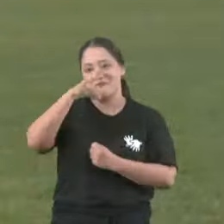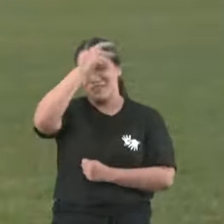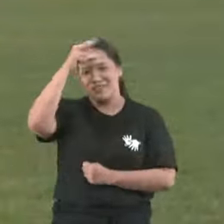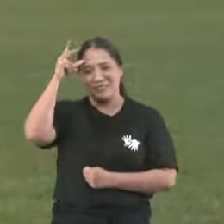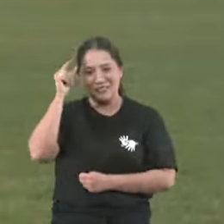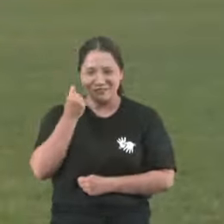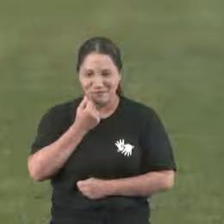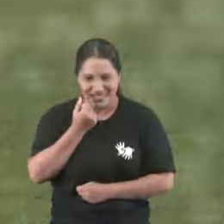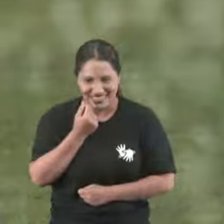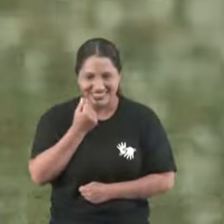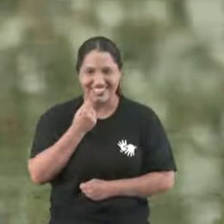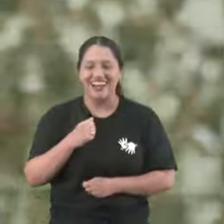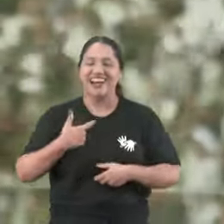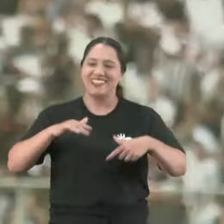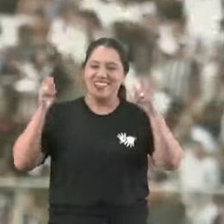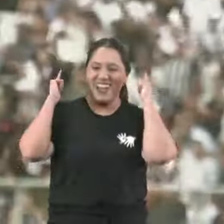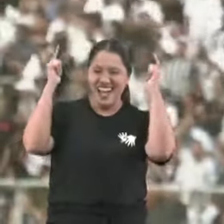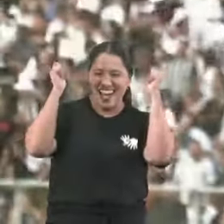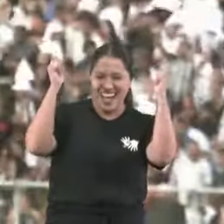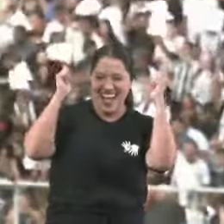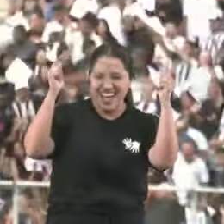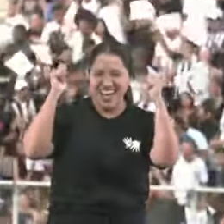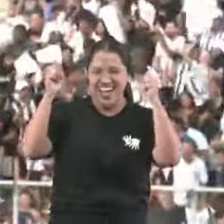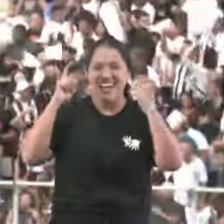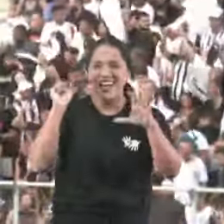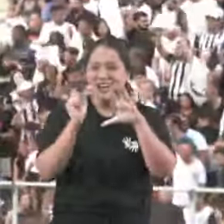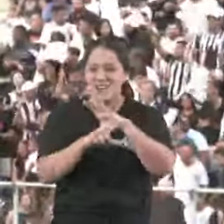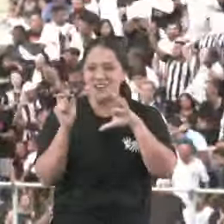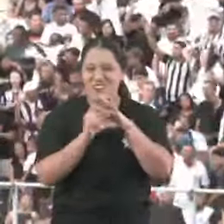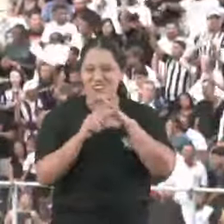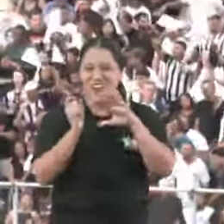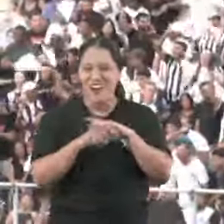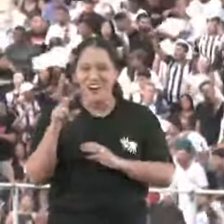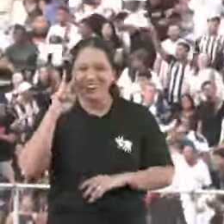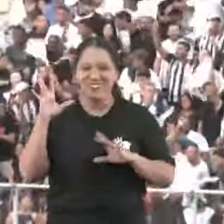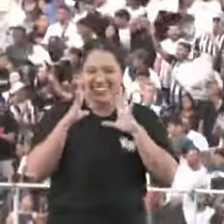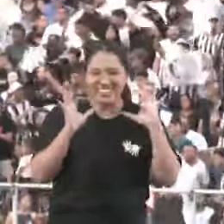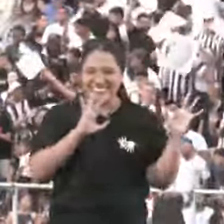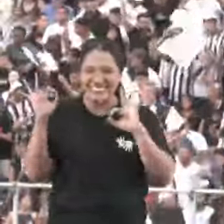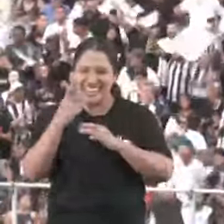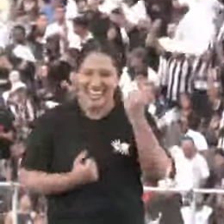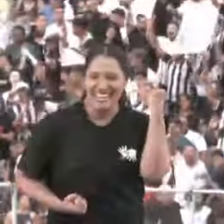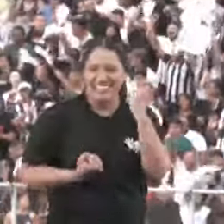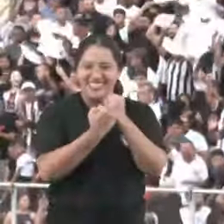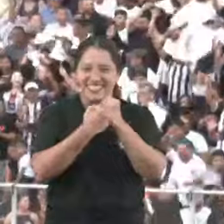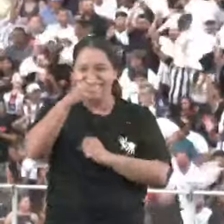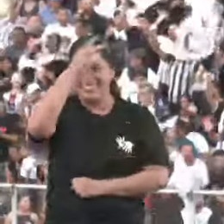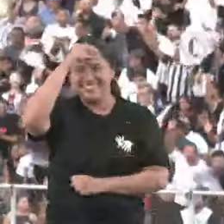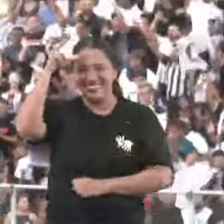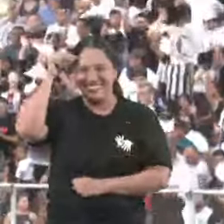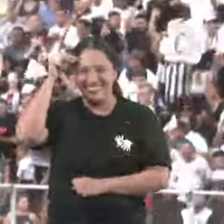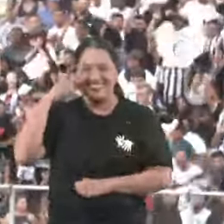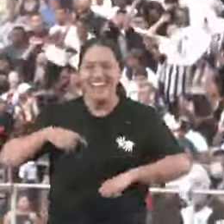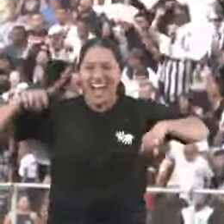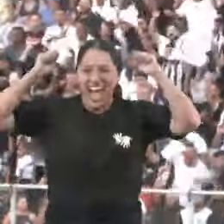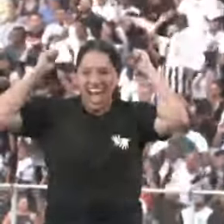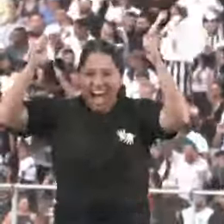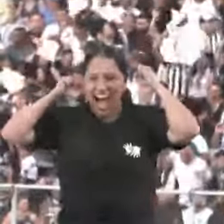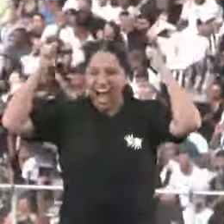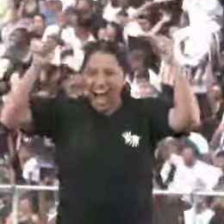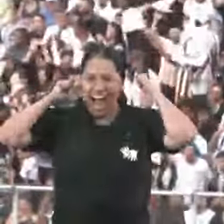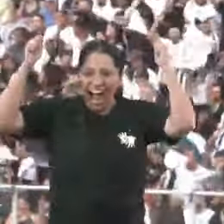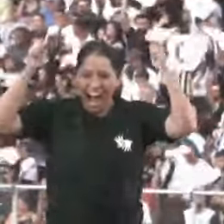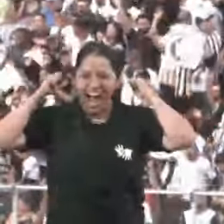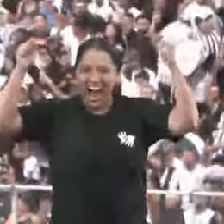alegria que se comemora um golaço, é a alegria que se tem em ver a bola rolando com o apoio da prefeitura. A galera canta mais